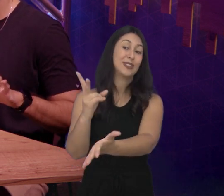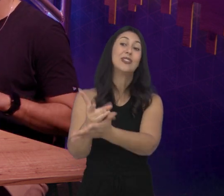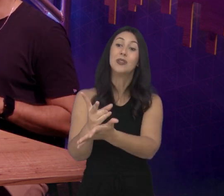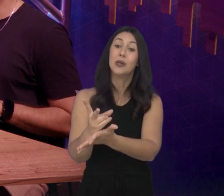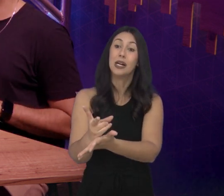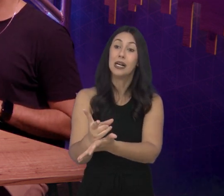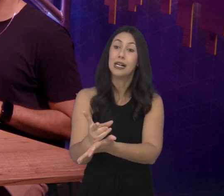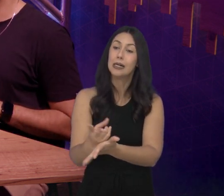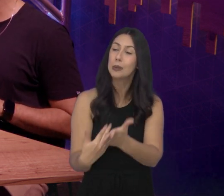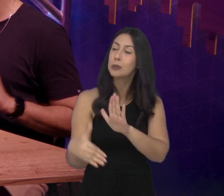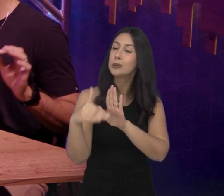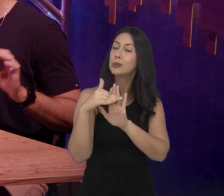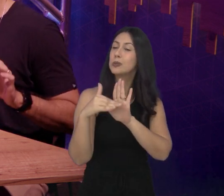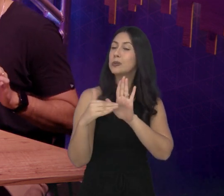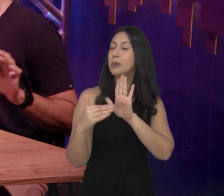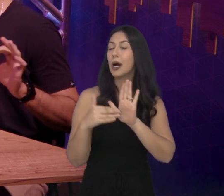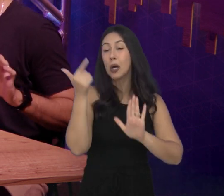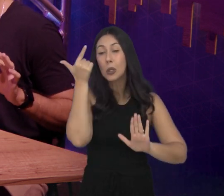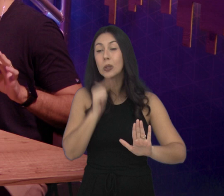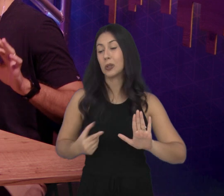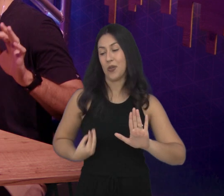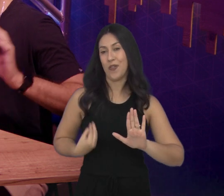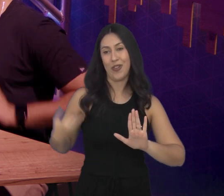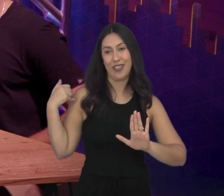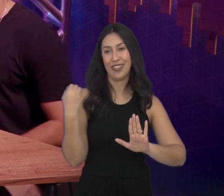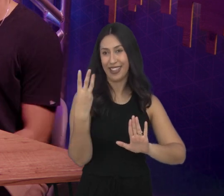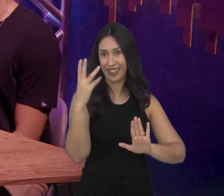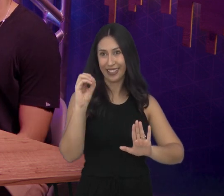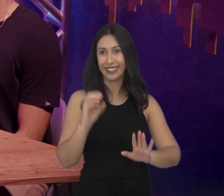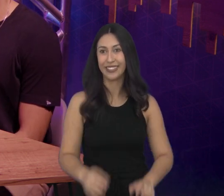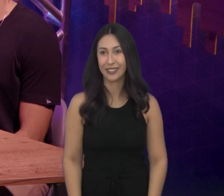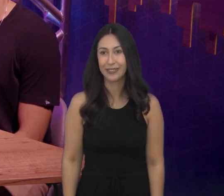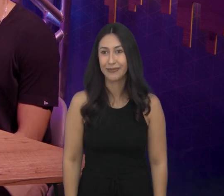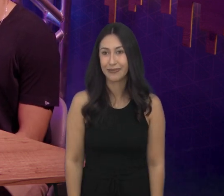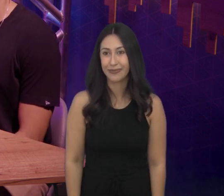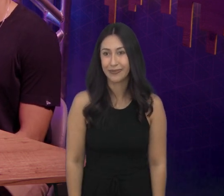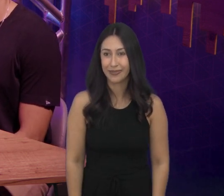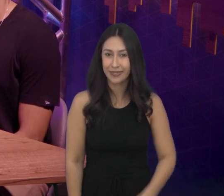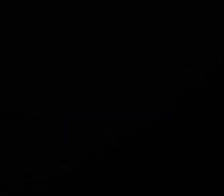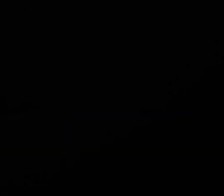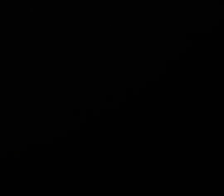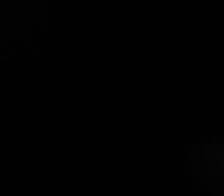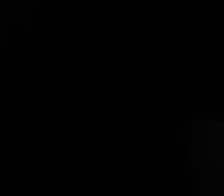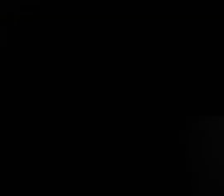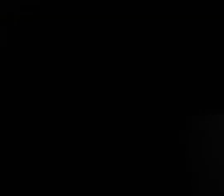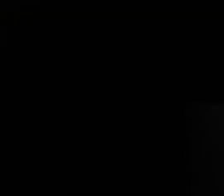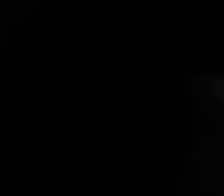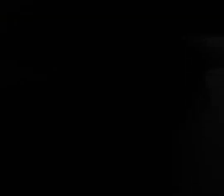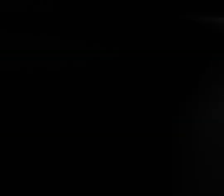continua aí esse guia de sobrevivência à crise dos 30 anos.